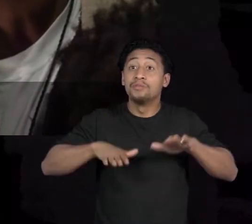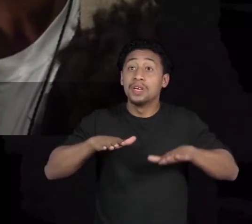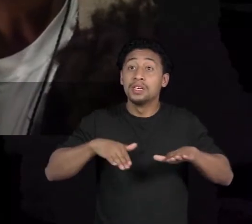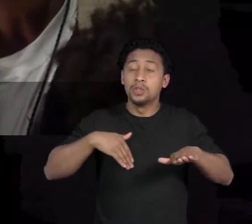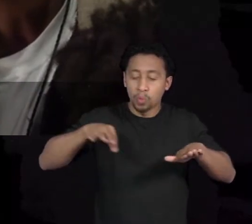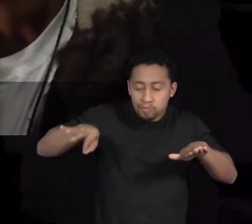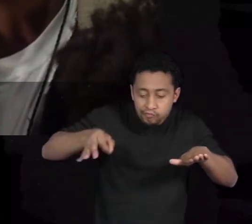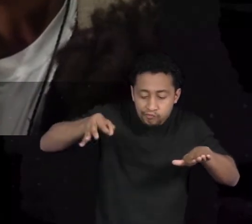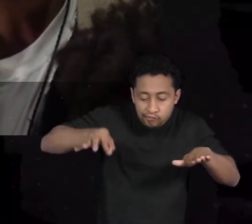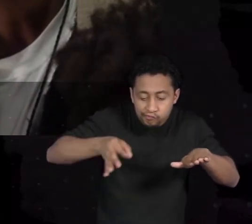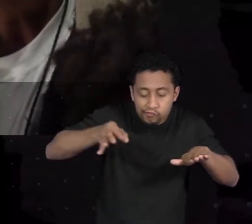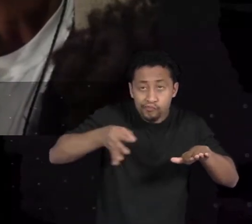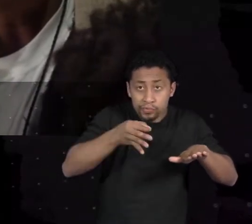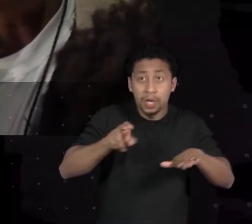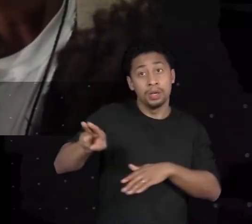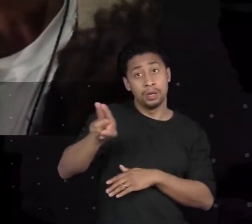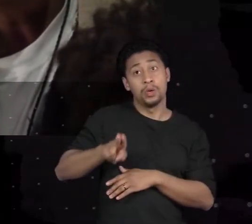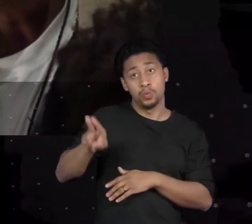companhia. Eu, como artesã,